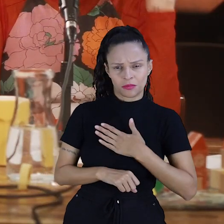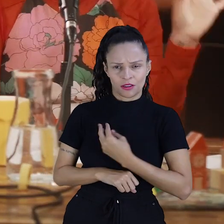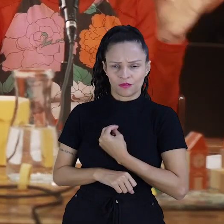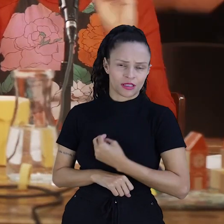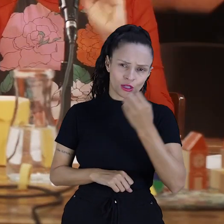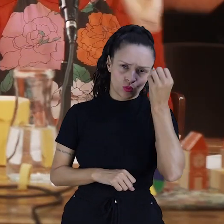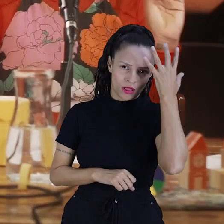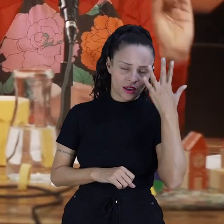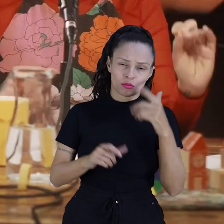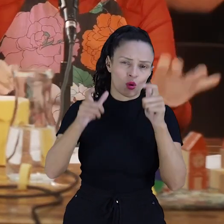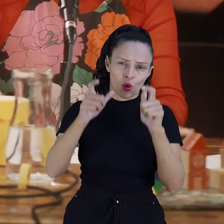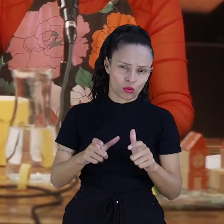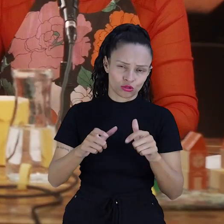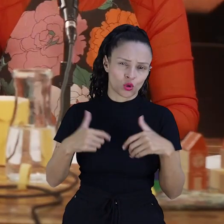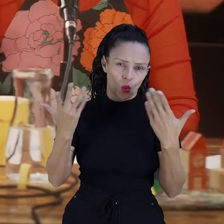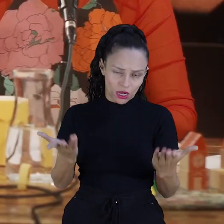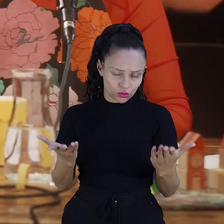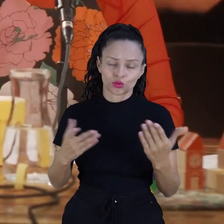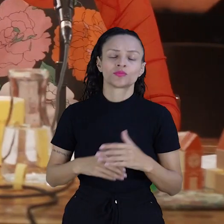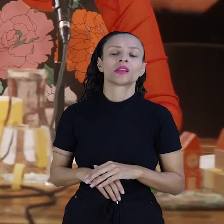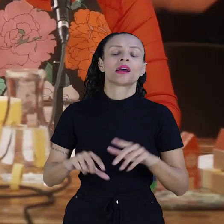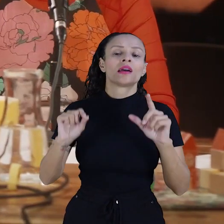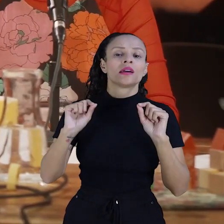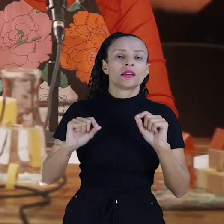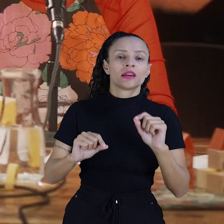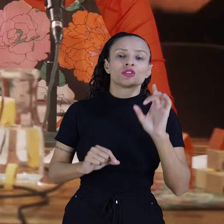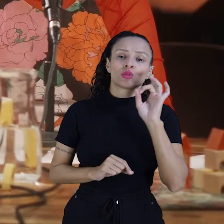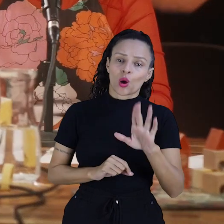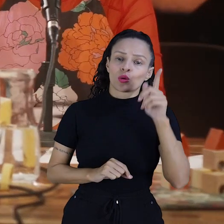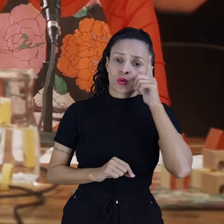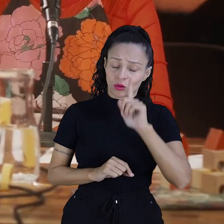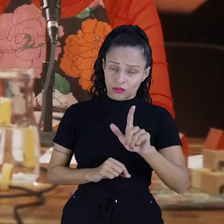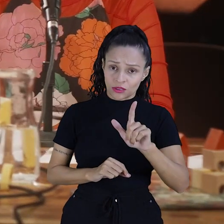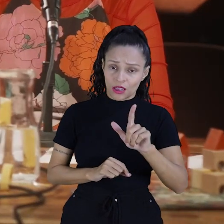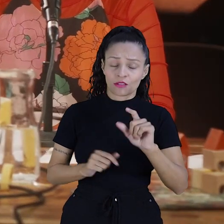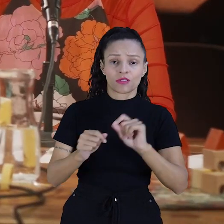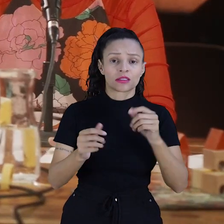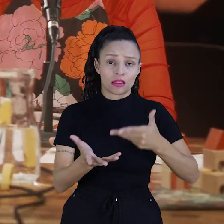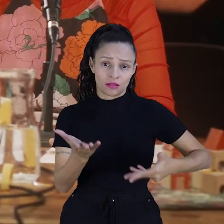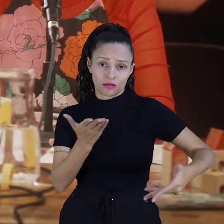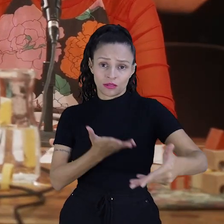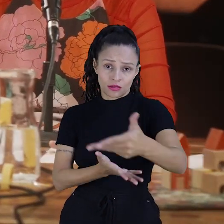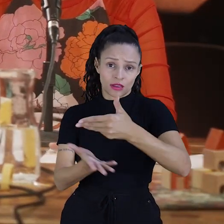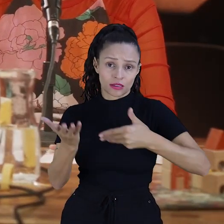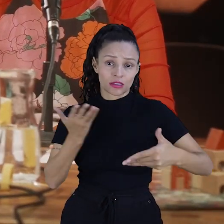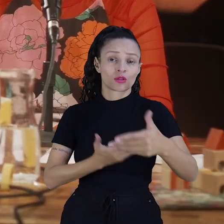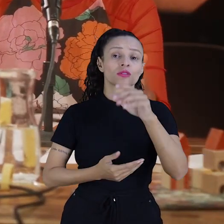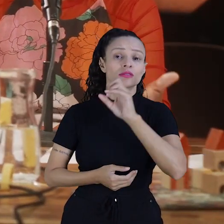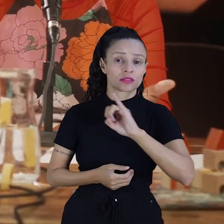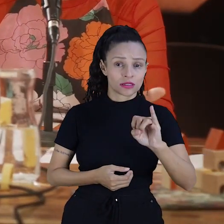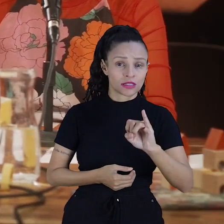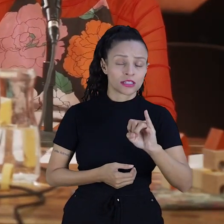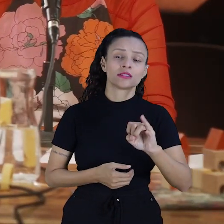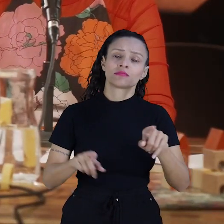minha vida, eu não vou lembrar quando nem onde, que a gente só consegue fazer essa interação que você está falando quando a